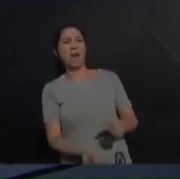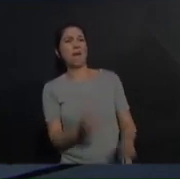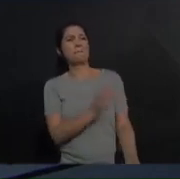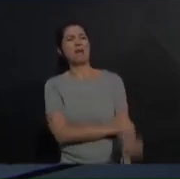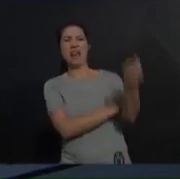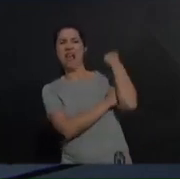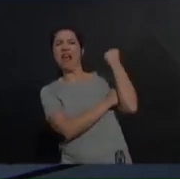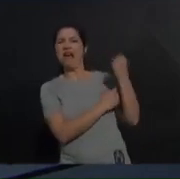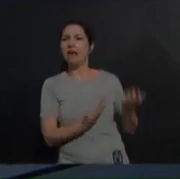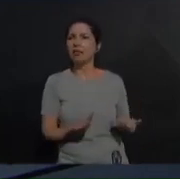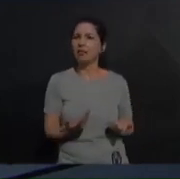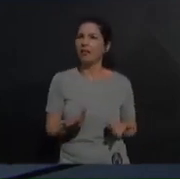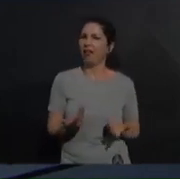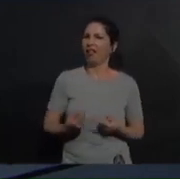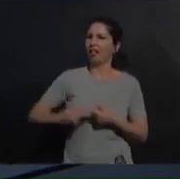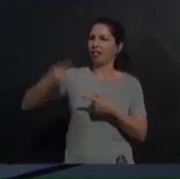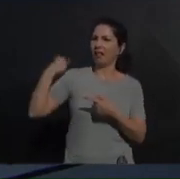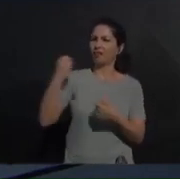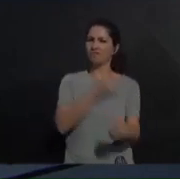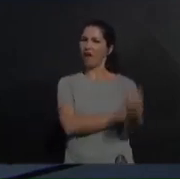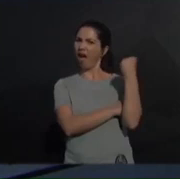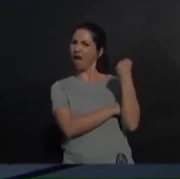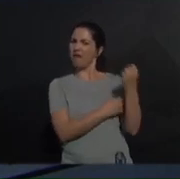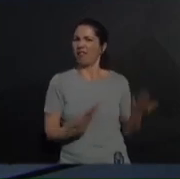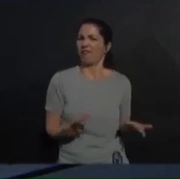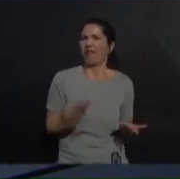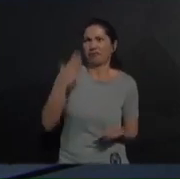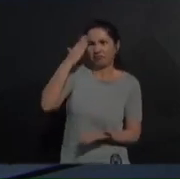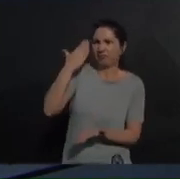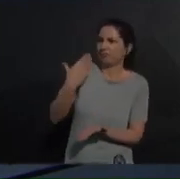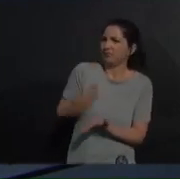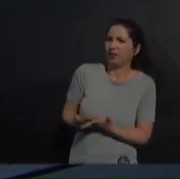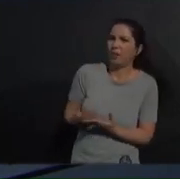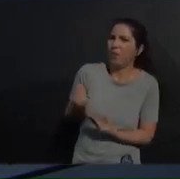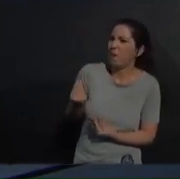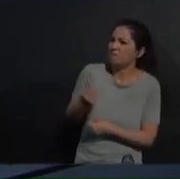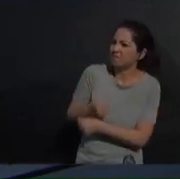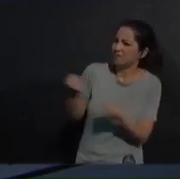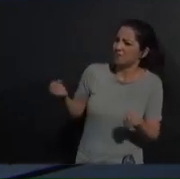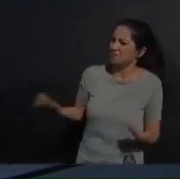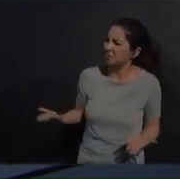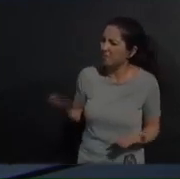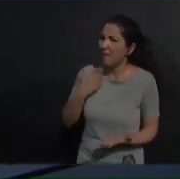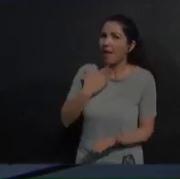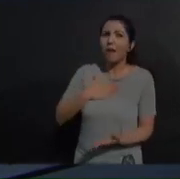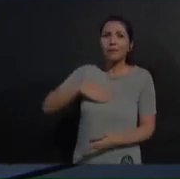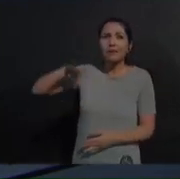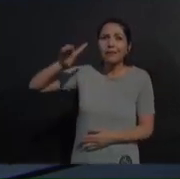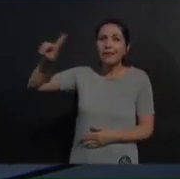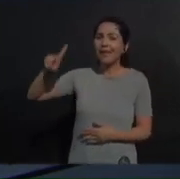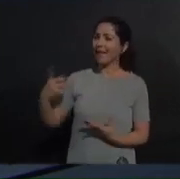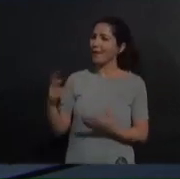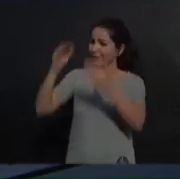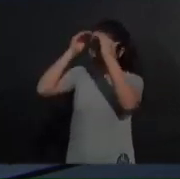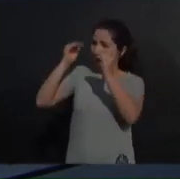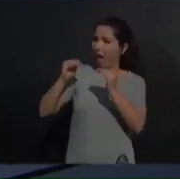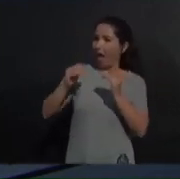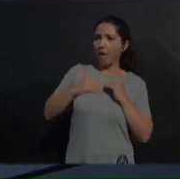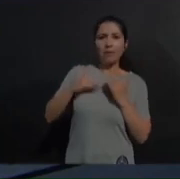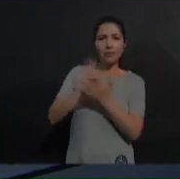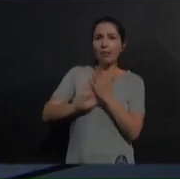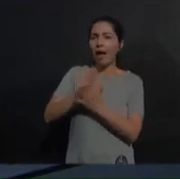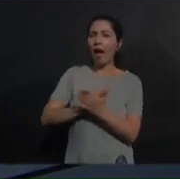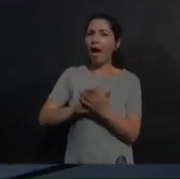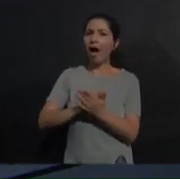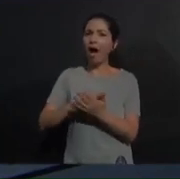um rapaz fez para mim um gesto obsceno que eu não acreditei. Eu pensei assim: meu Deus, que falta de respeito,